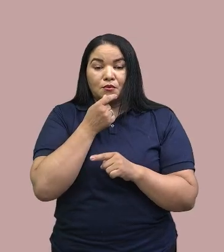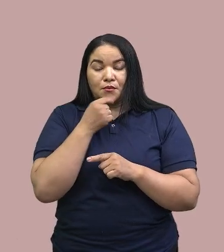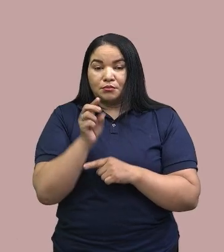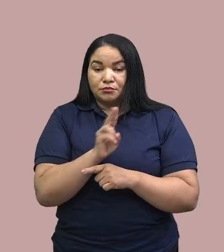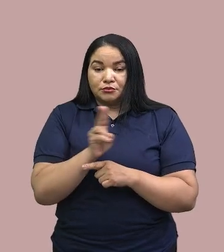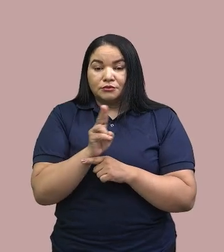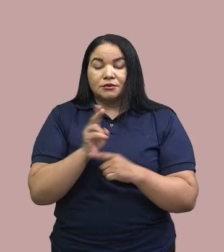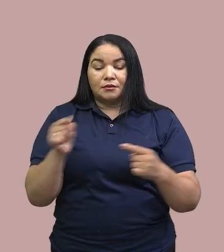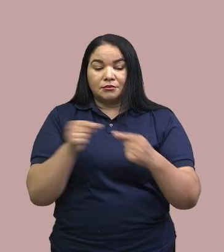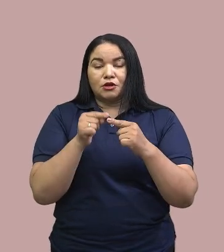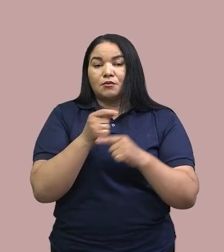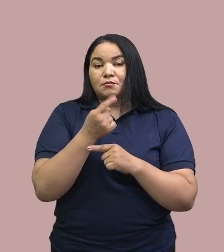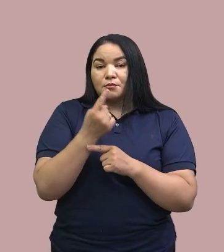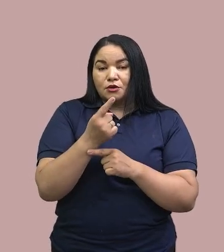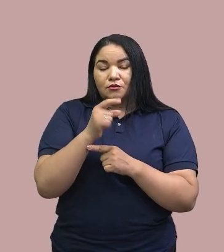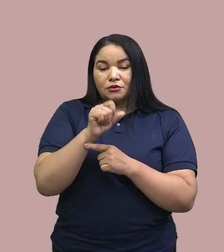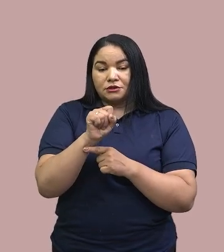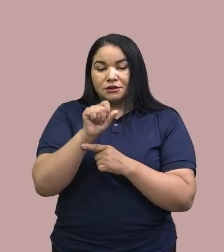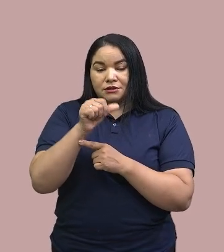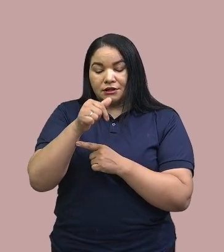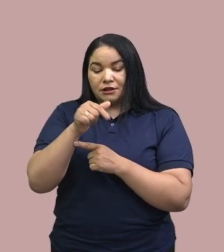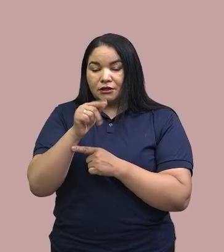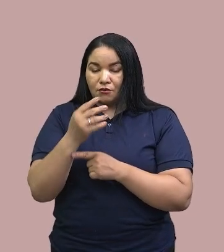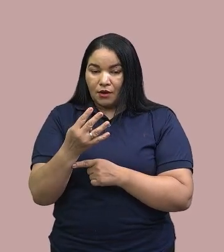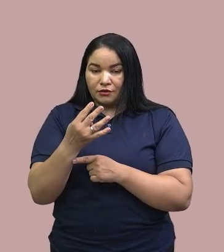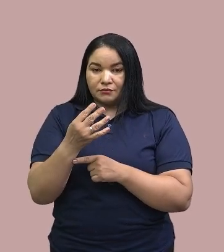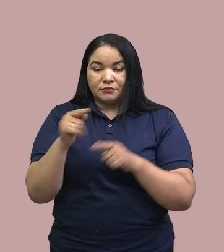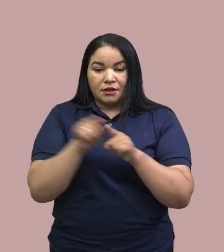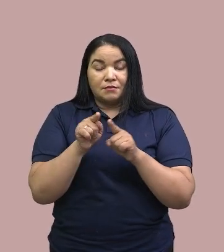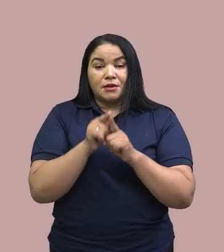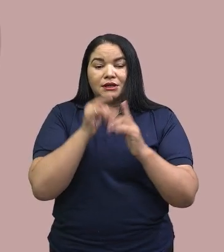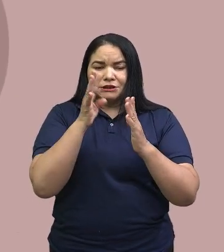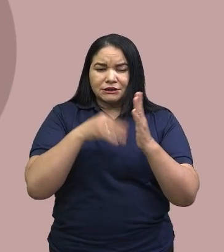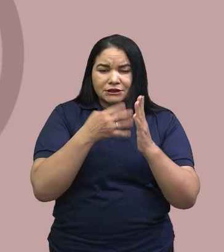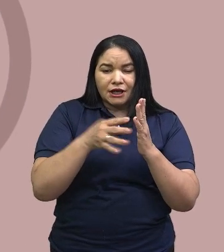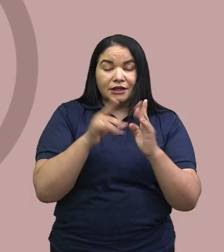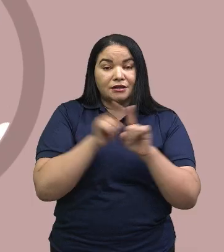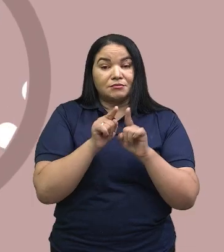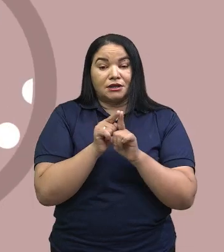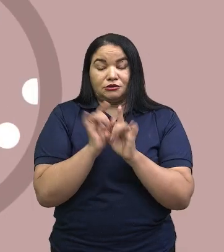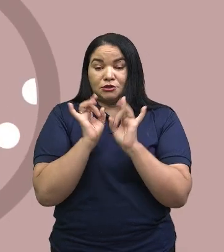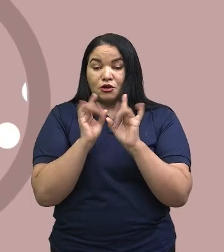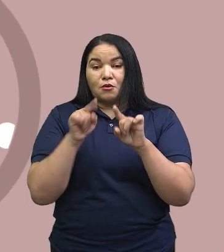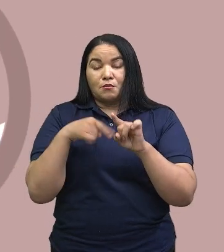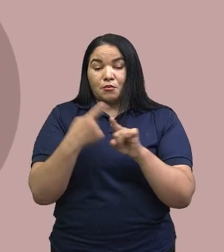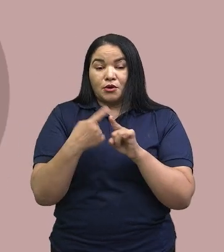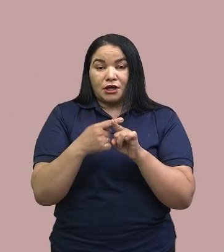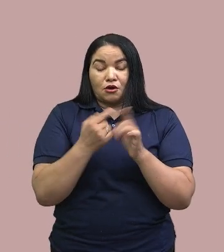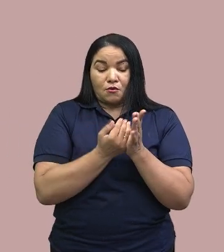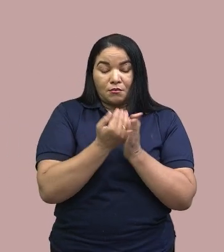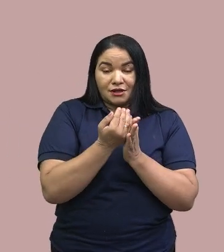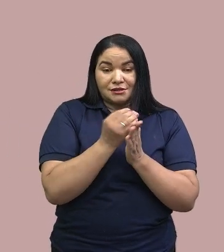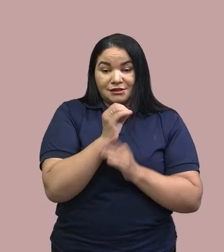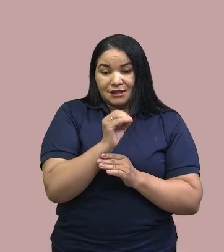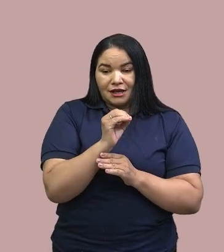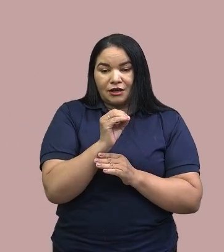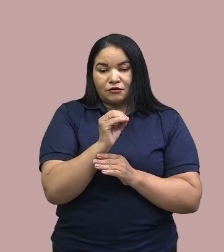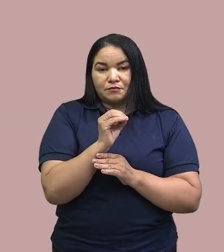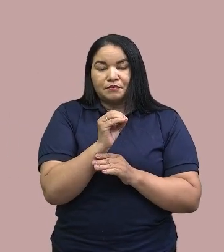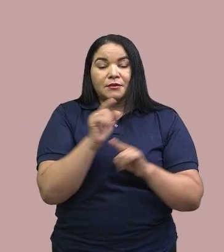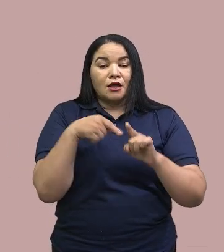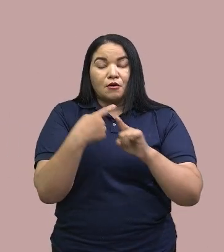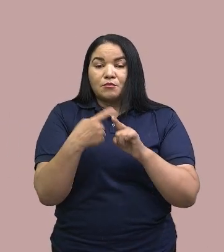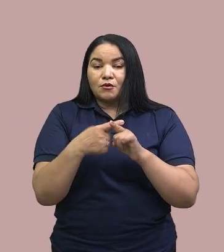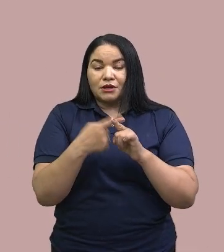em 1864. Essa escala é especial porque seu ponto de partida é o zero absoluto, onde não